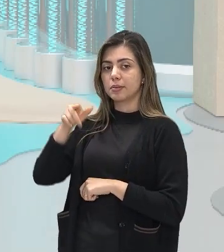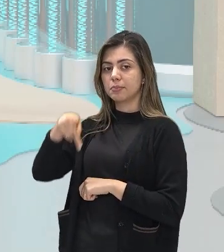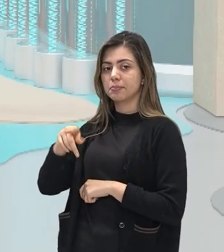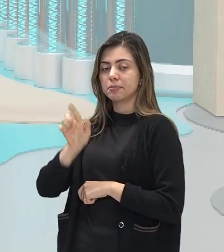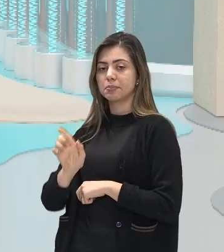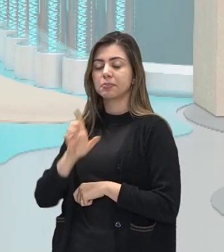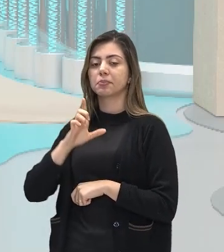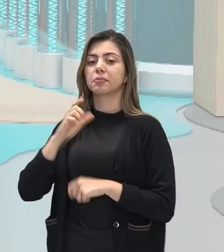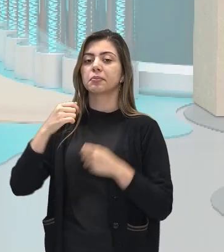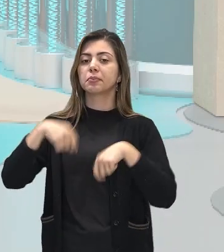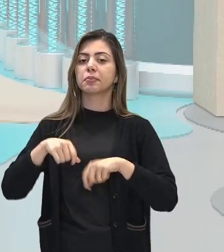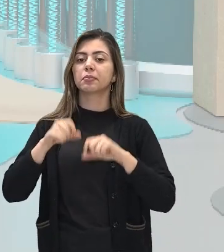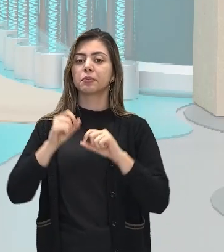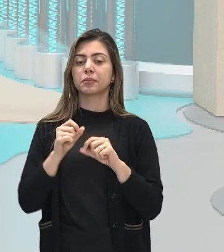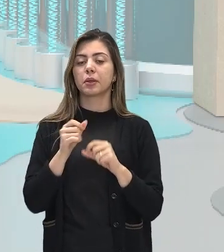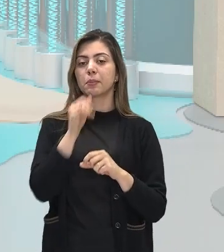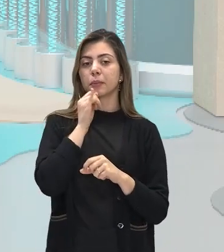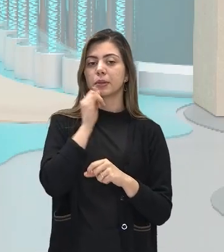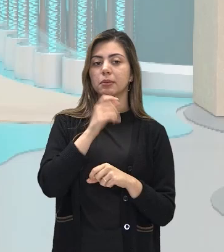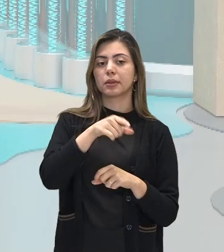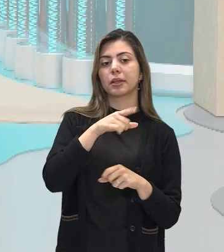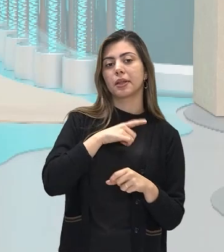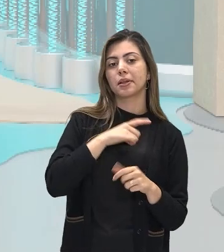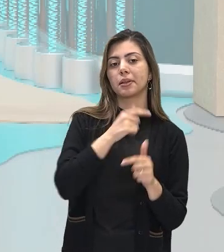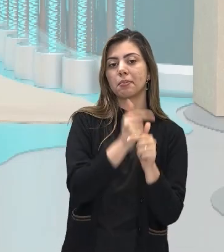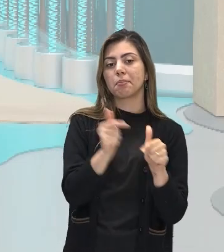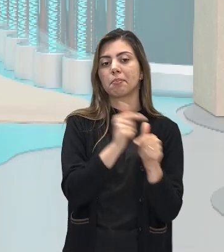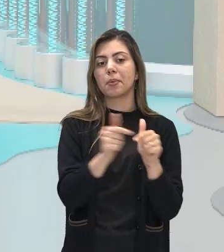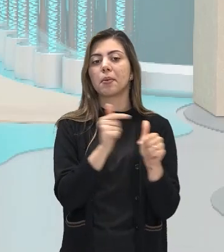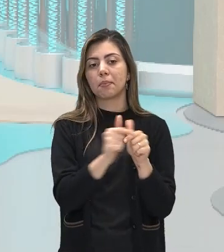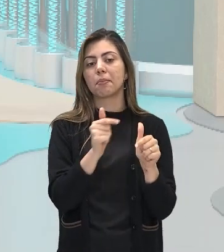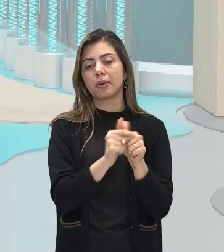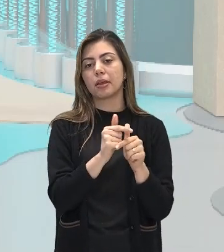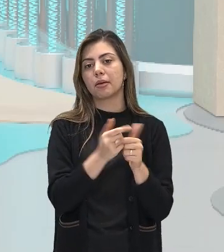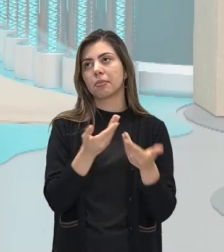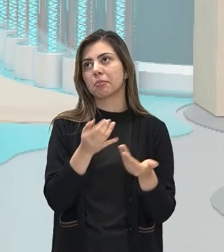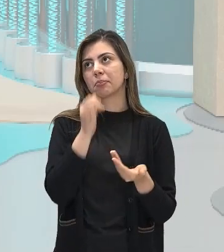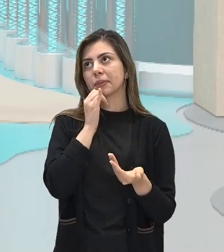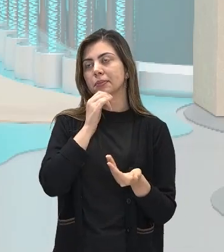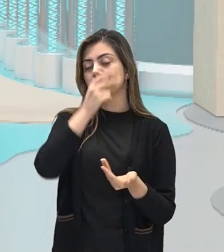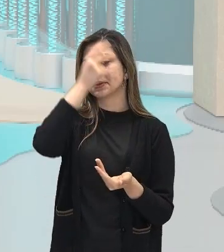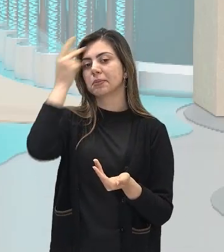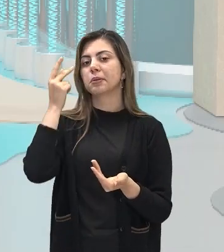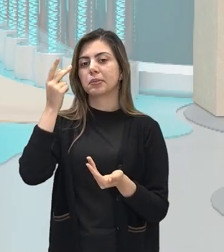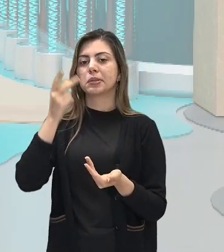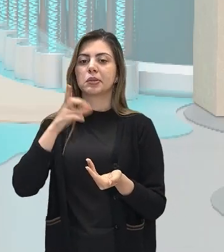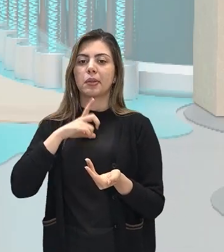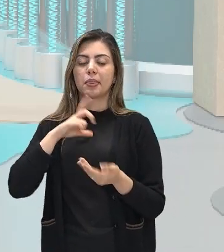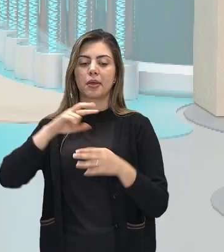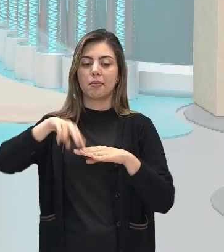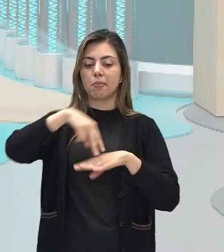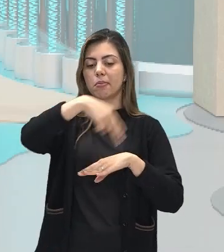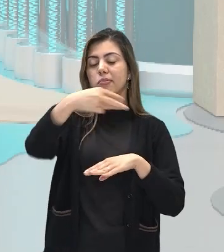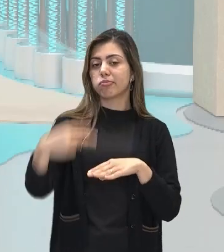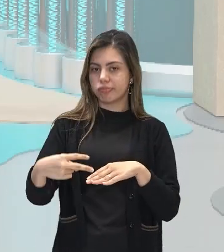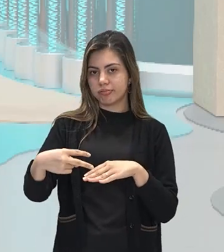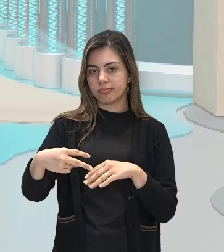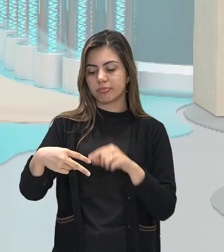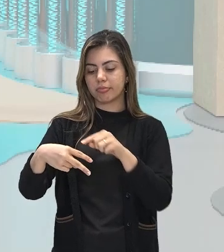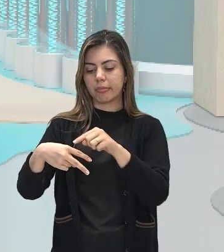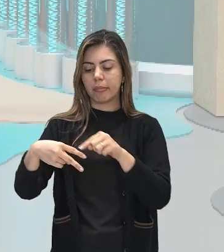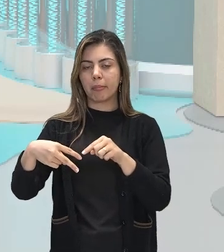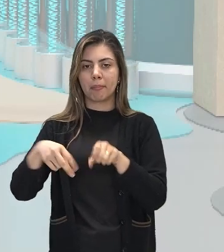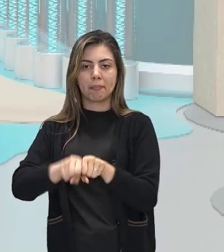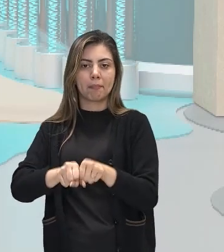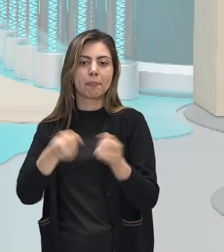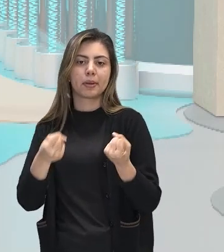na recuperação de problemas traumáticos. Por exemplo, uma pessoa sofreu um acidente e aí quebrou